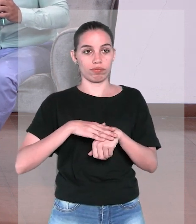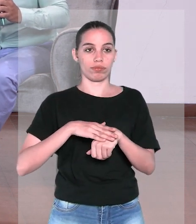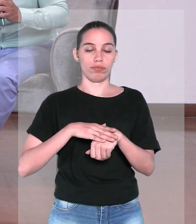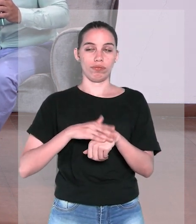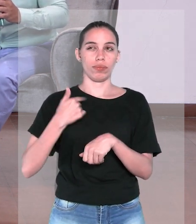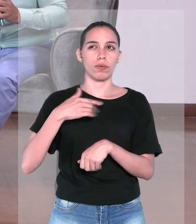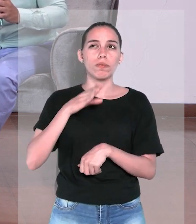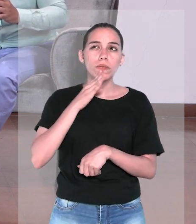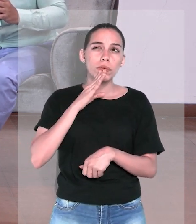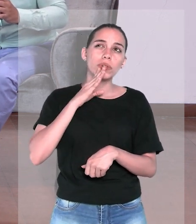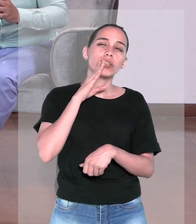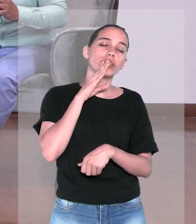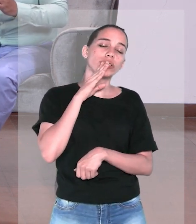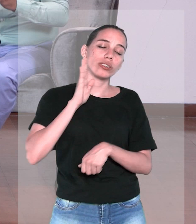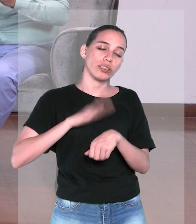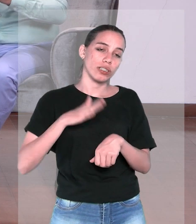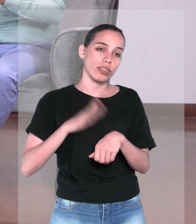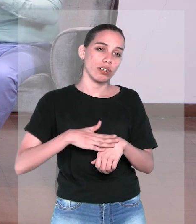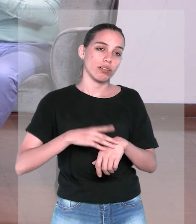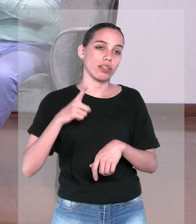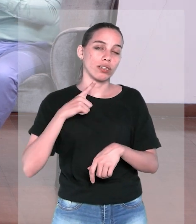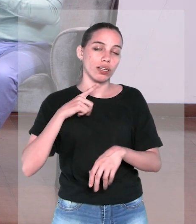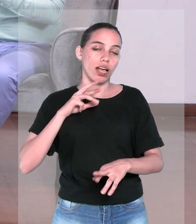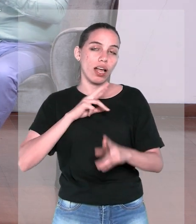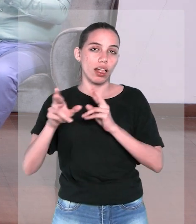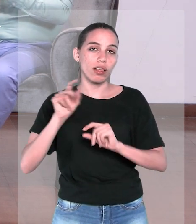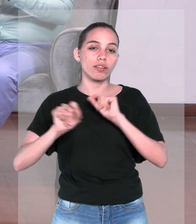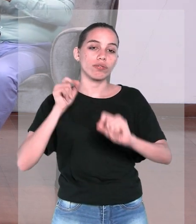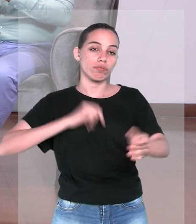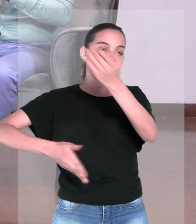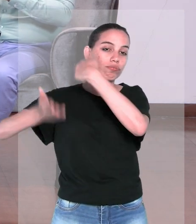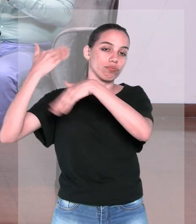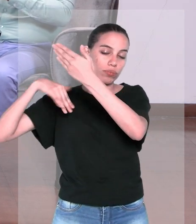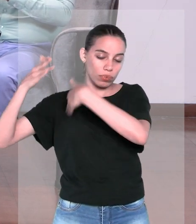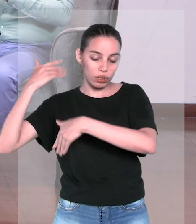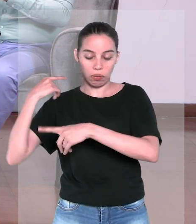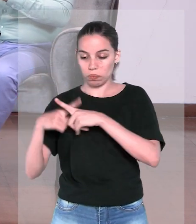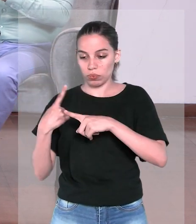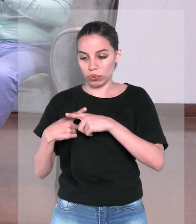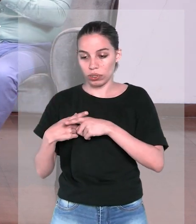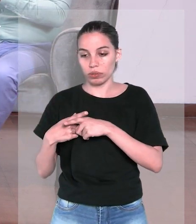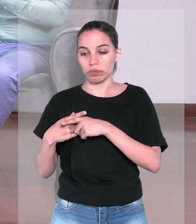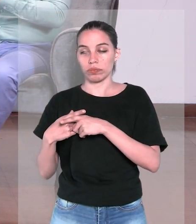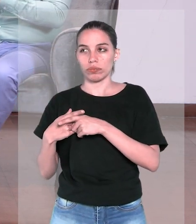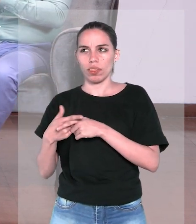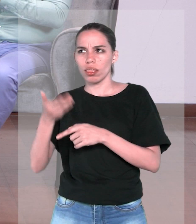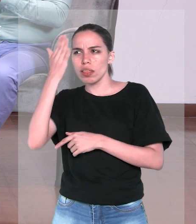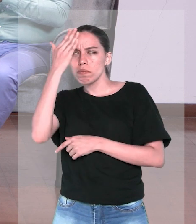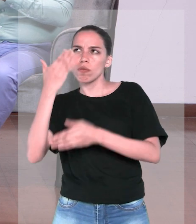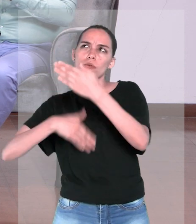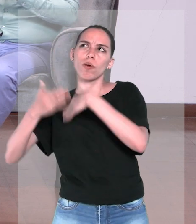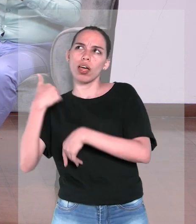carro? Por exemplo, você guia o carro, às vezes, maquinando o celular.